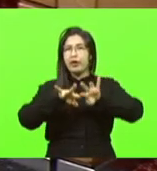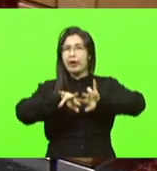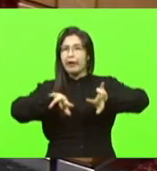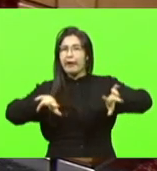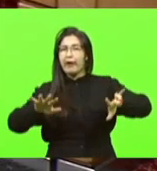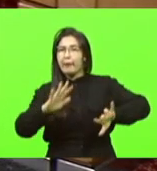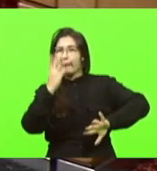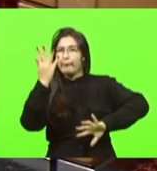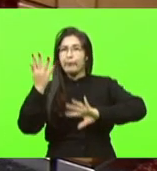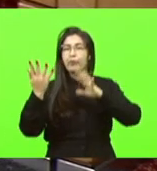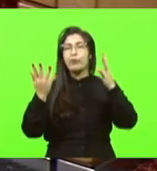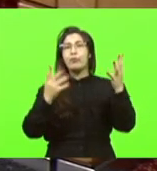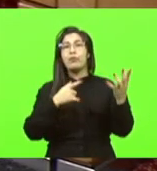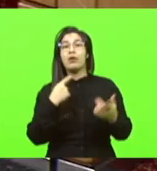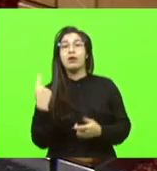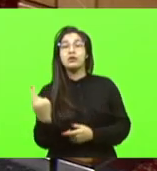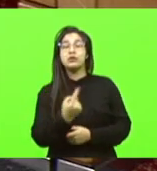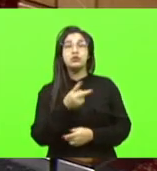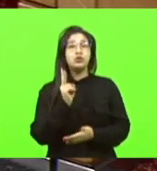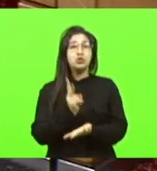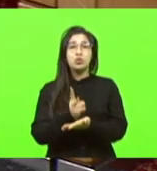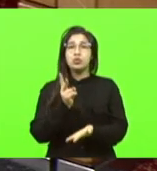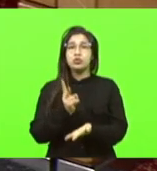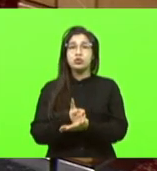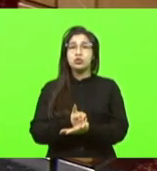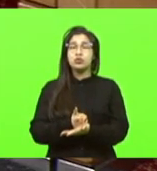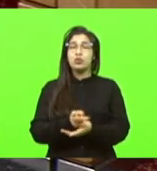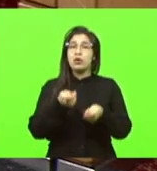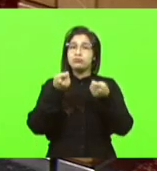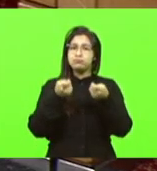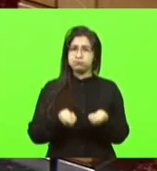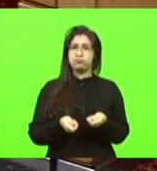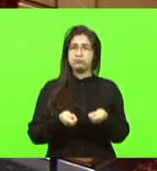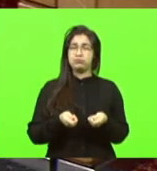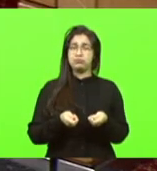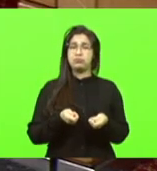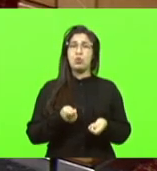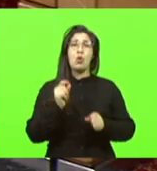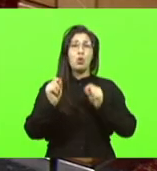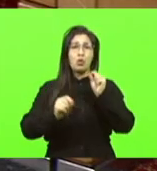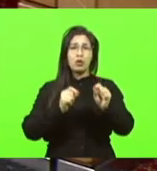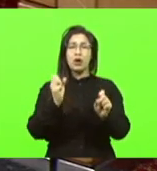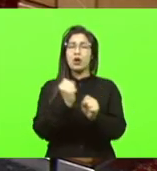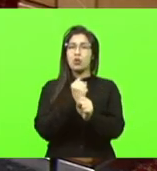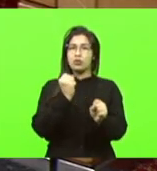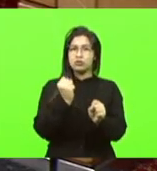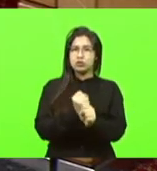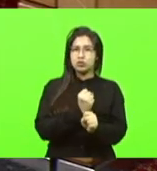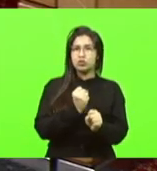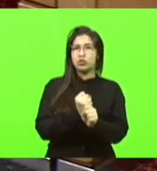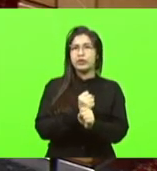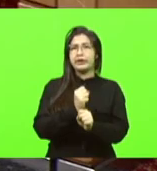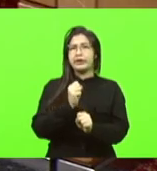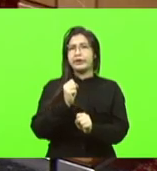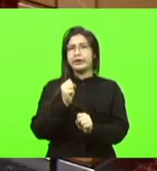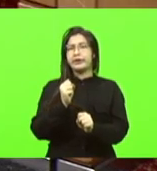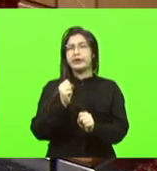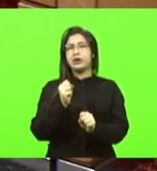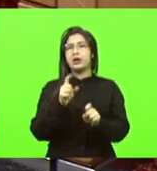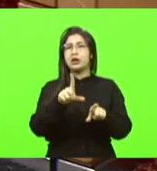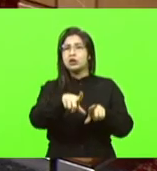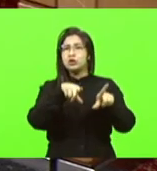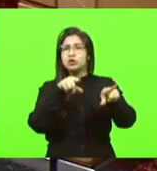os colegas que nós continuamos firmes no mesmo propósito em construir uma alternativa viável para que tenhamos